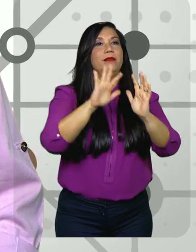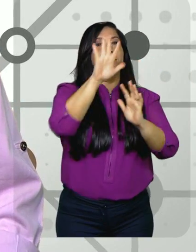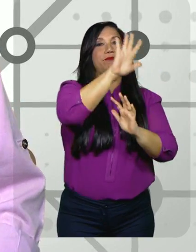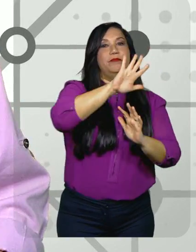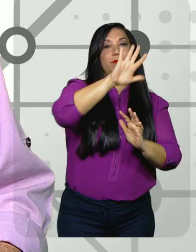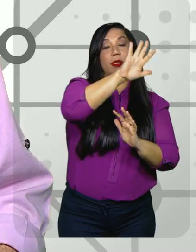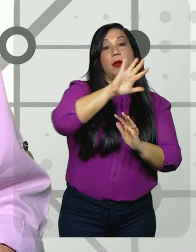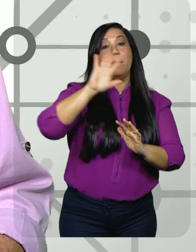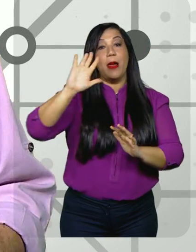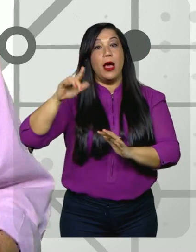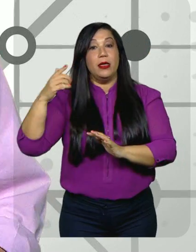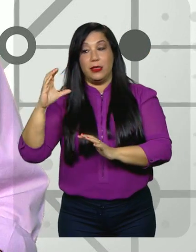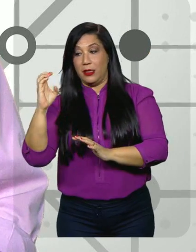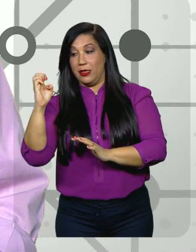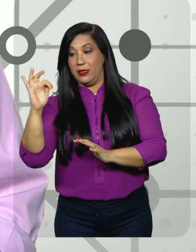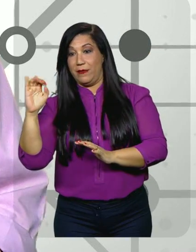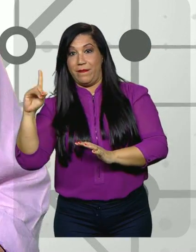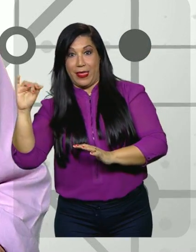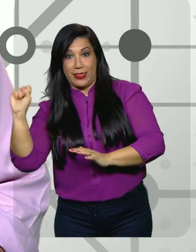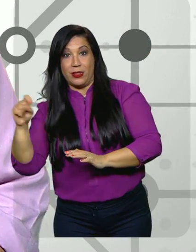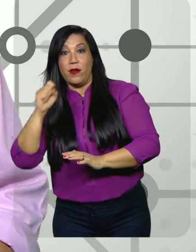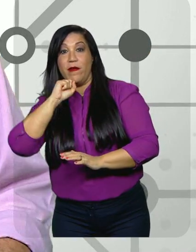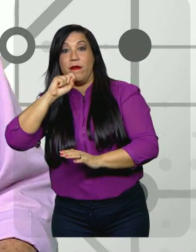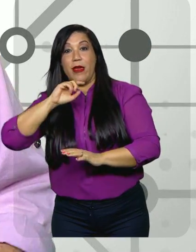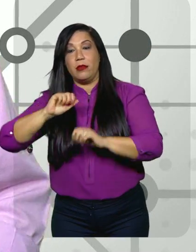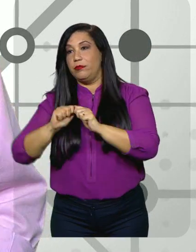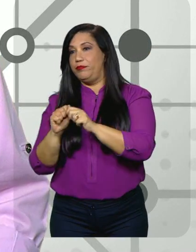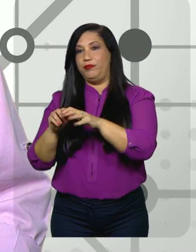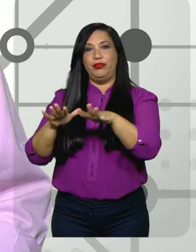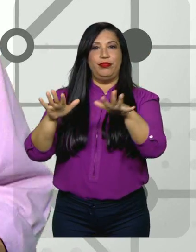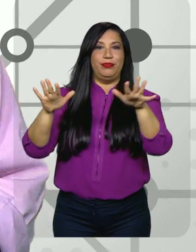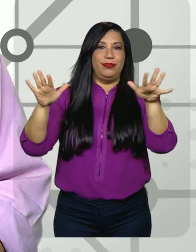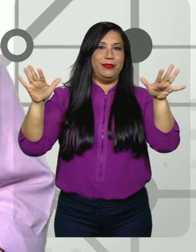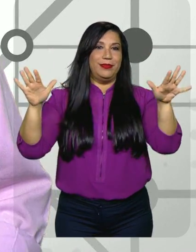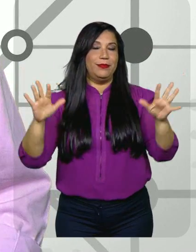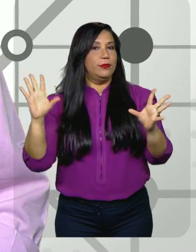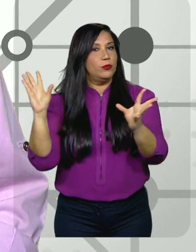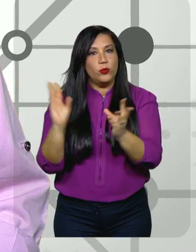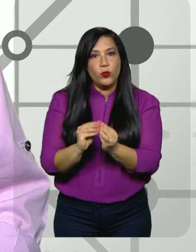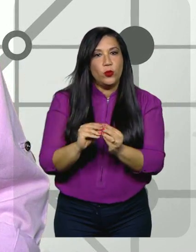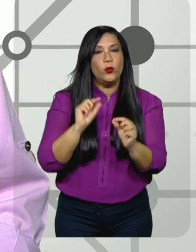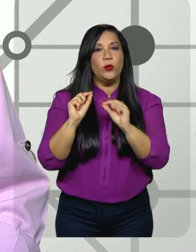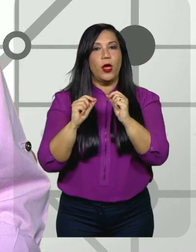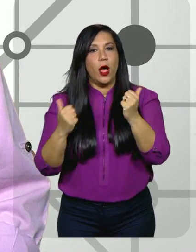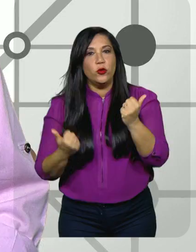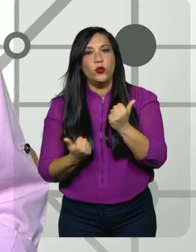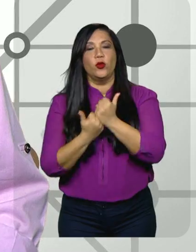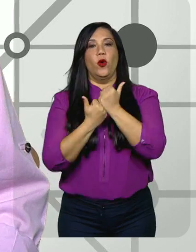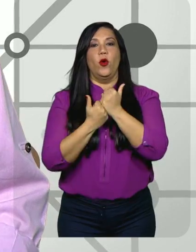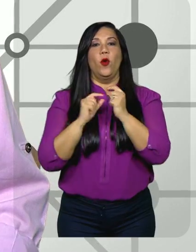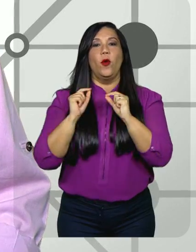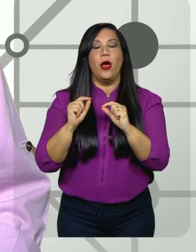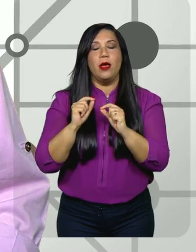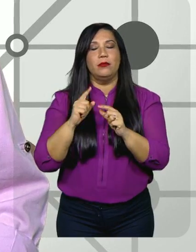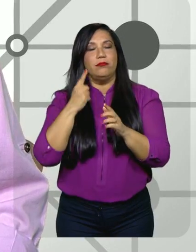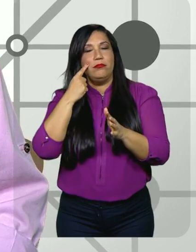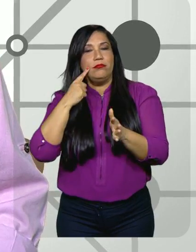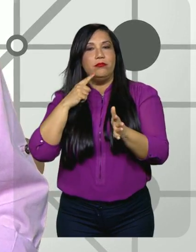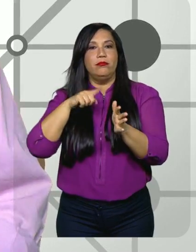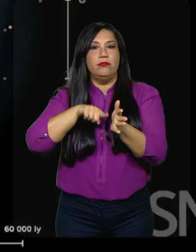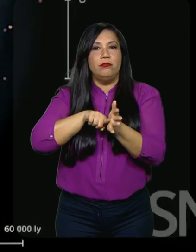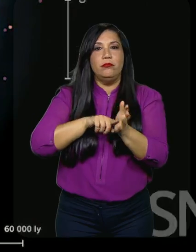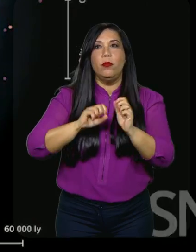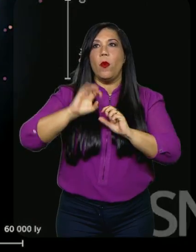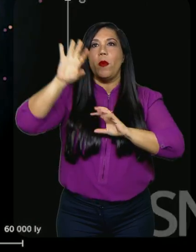Láctea, enquanto as cefeidas mais velhas ficam espalhadas. Esse resultado ajudou na estimativa de movimento da